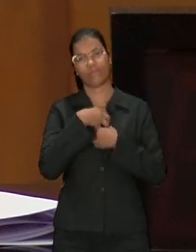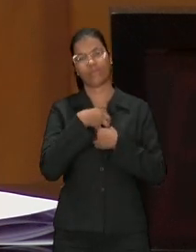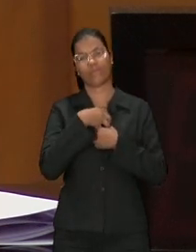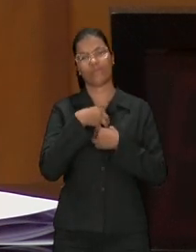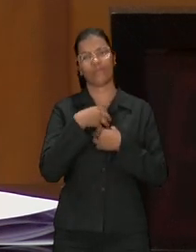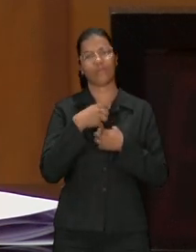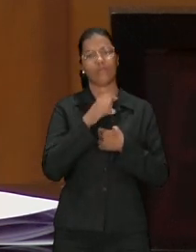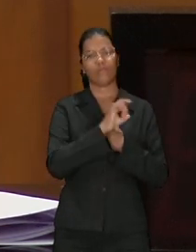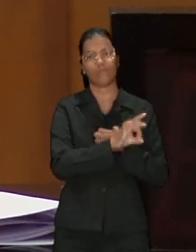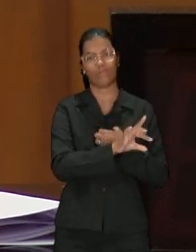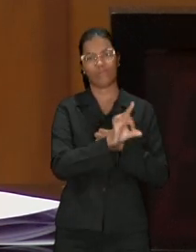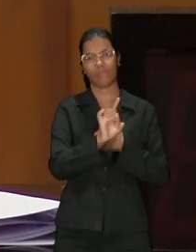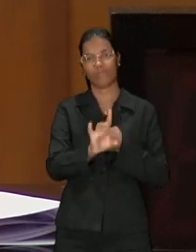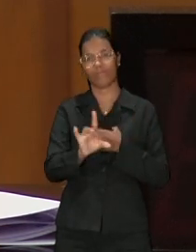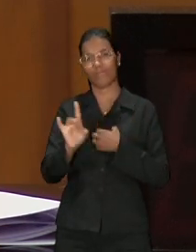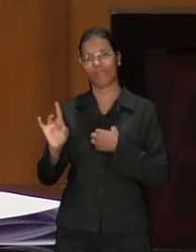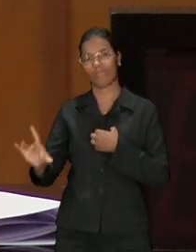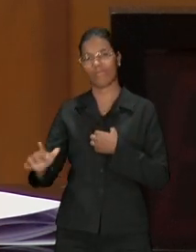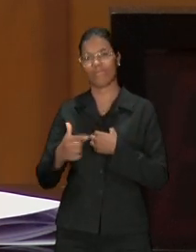as ações humanas.